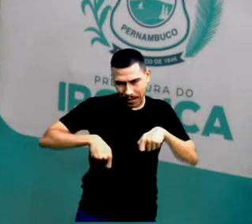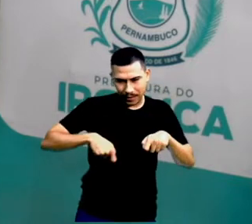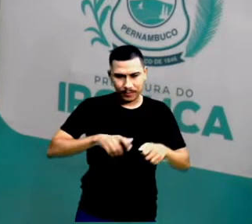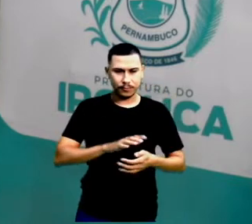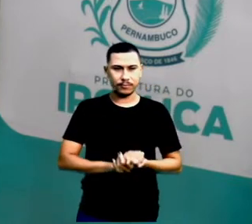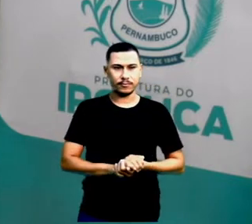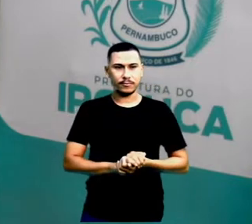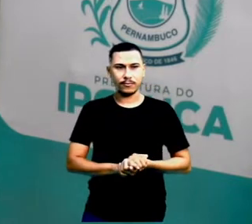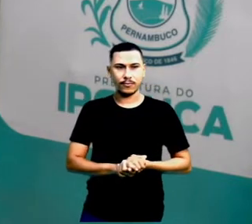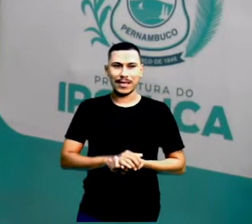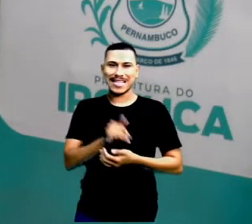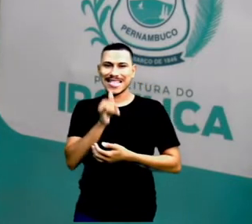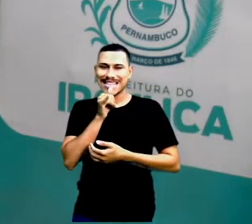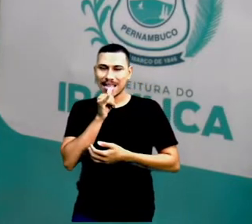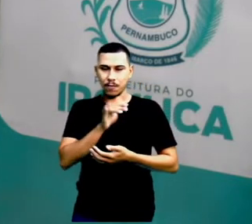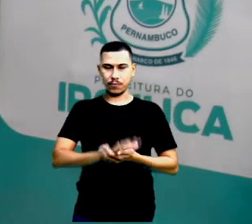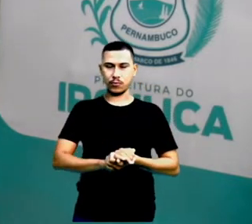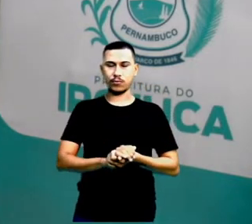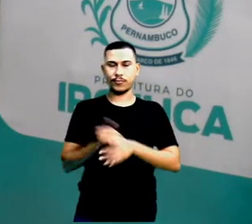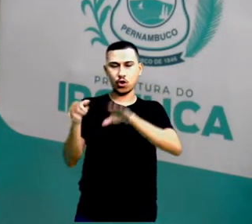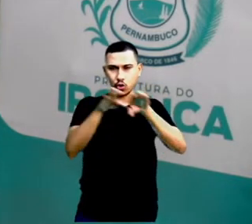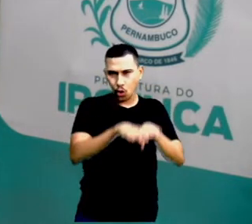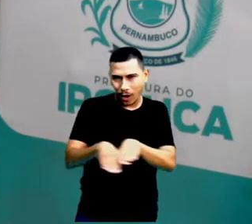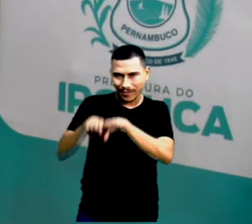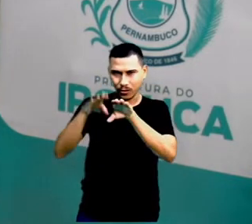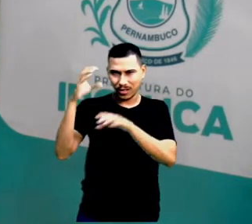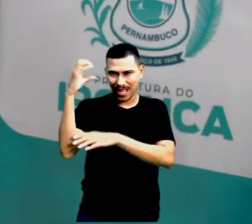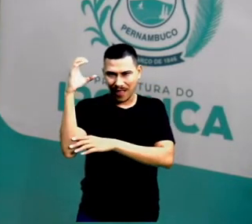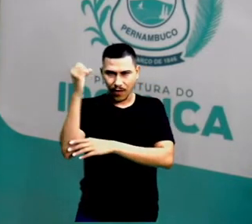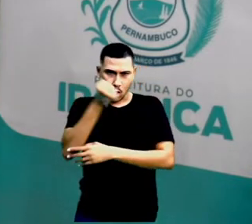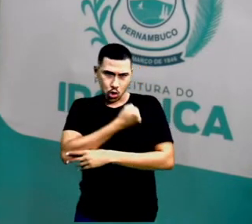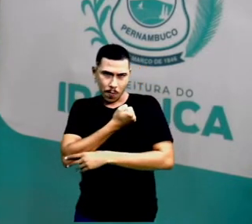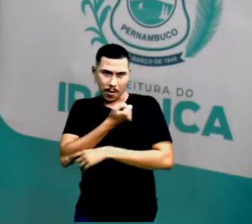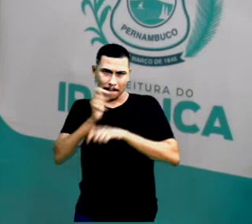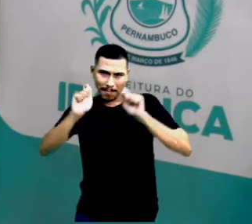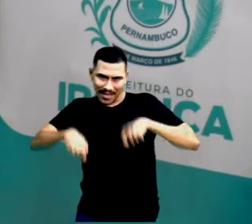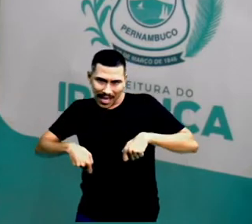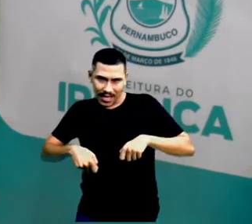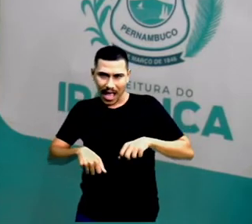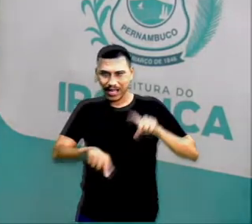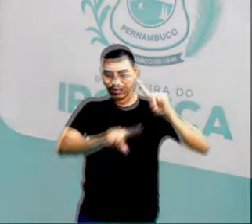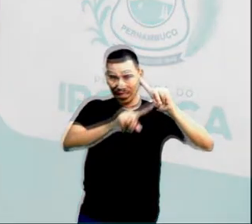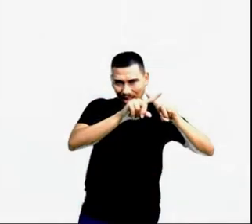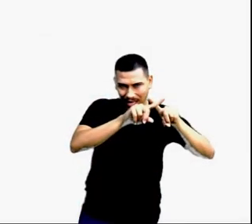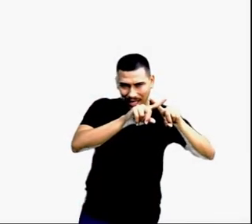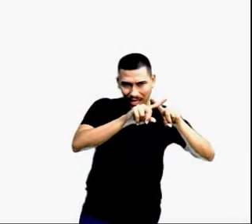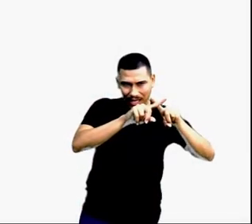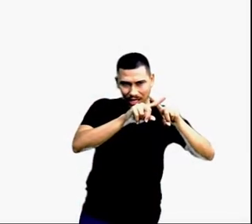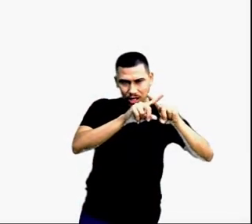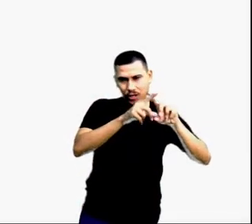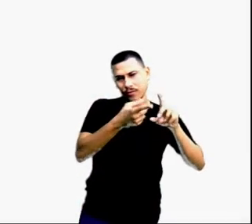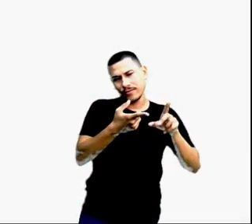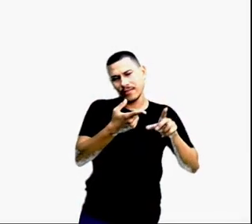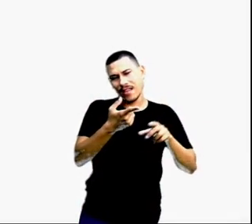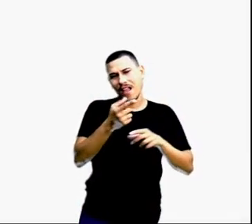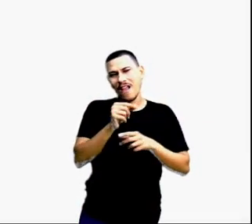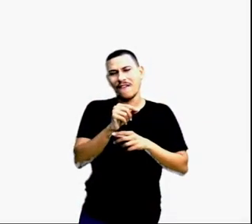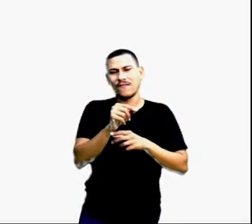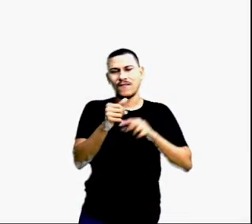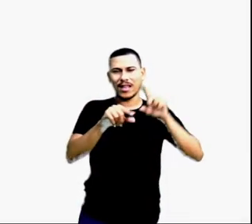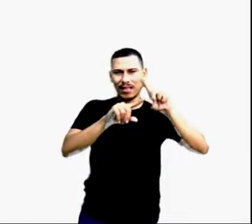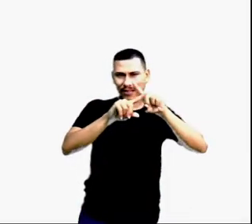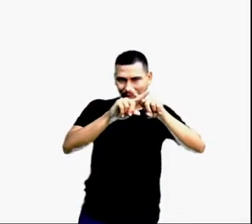em qual o número ser escrito na nota são científica o x que é o número que está multiplicando apago